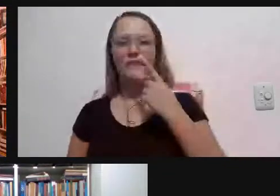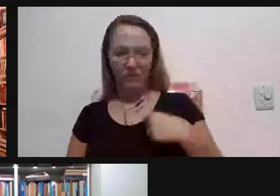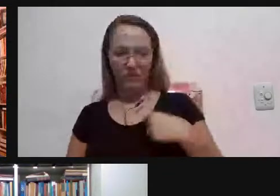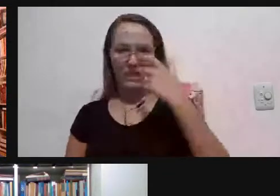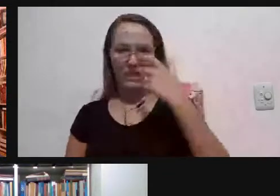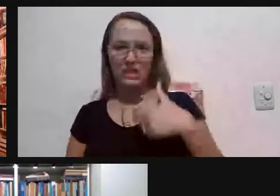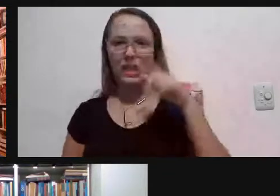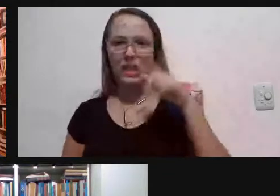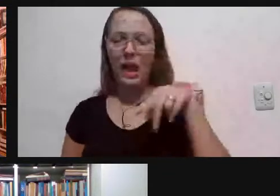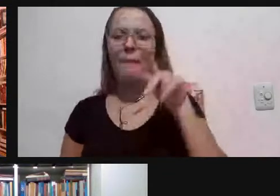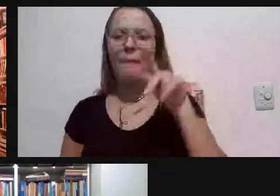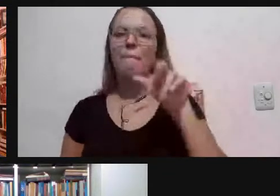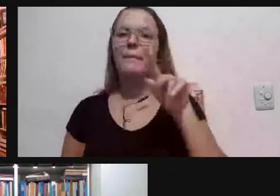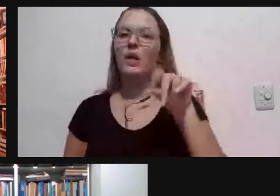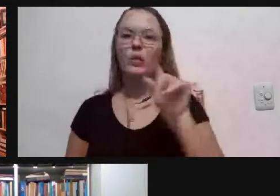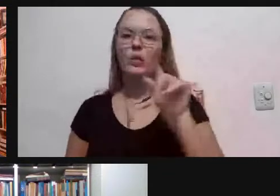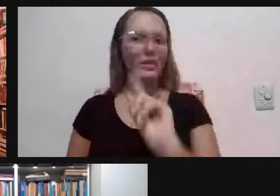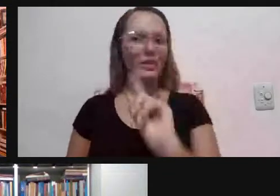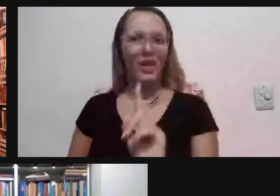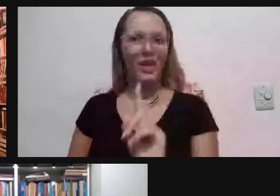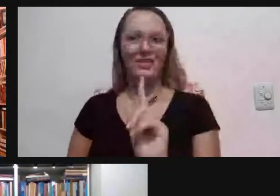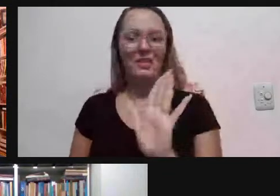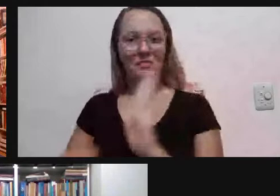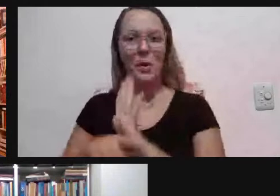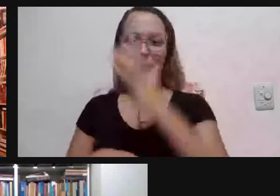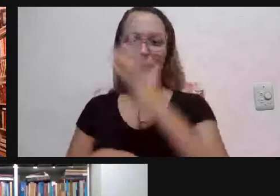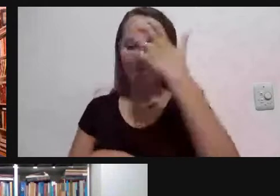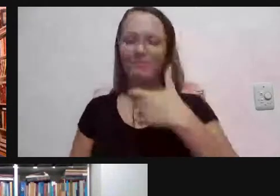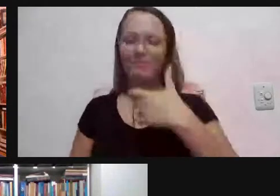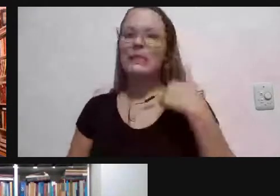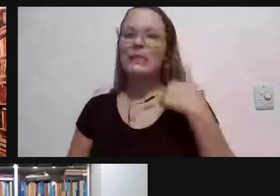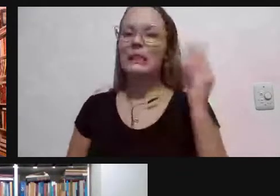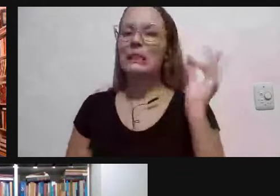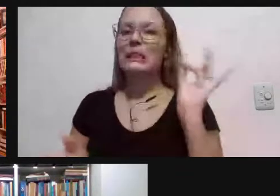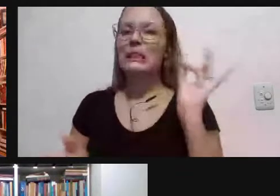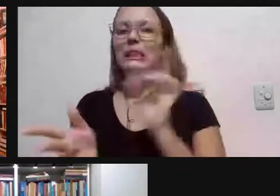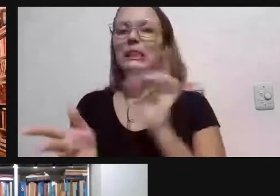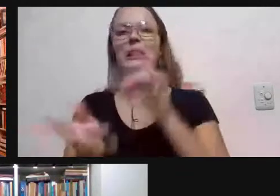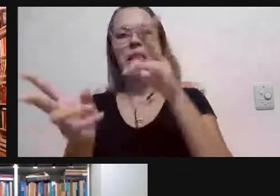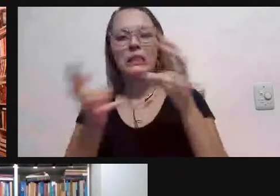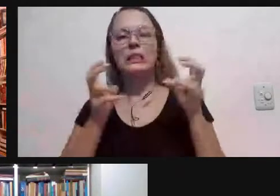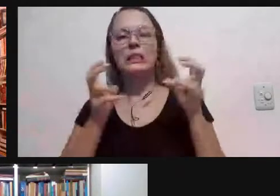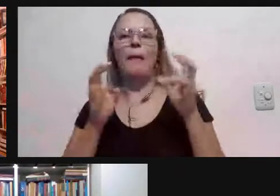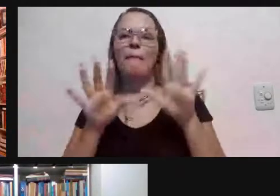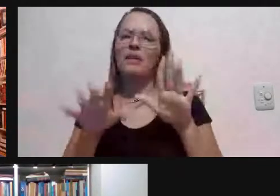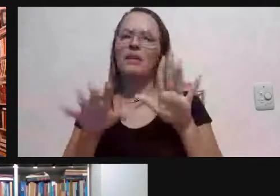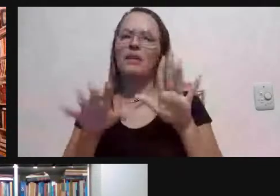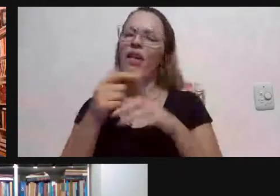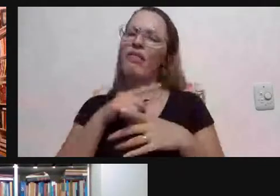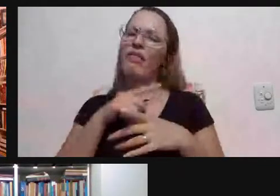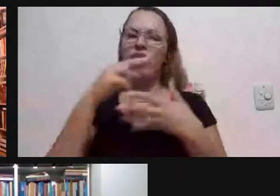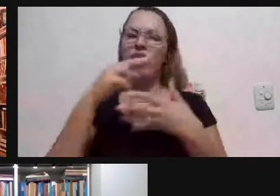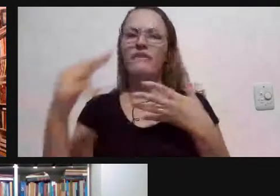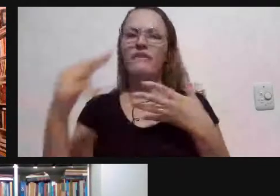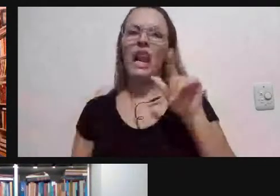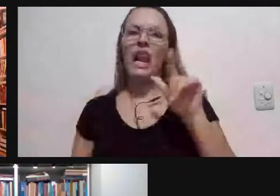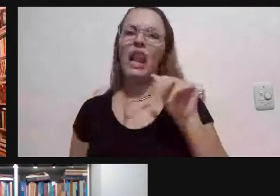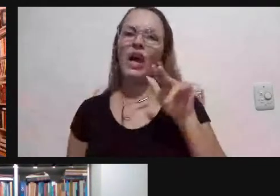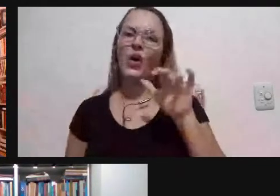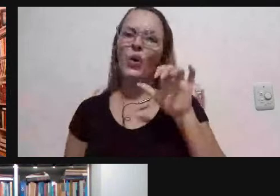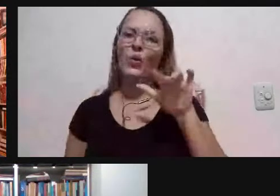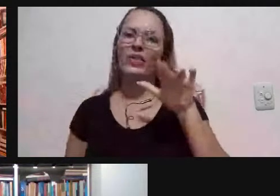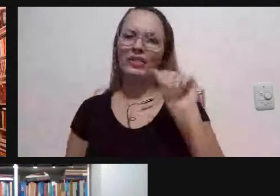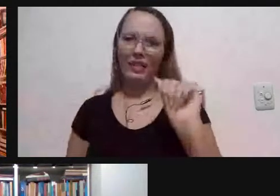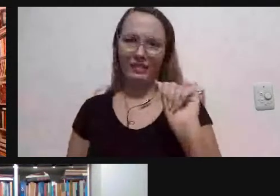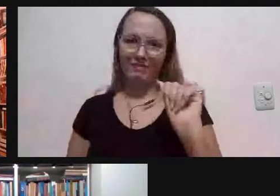lacunas, mas eu não sei, eu tenho a impressão que são lacunas de maneira geral, não só especificamente da história da educação. Em história da